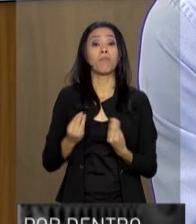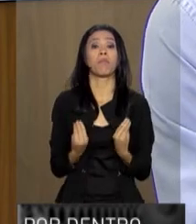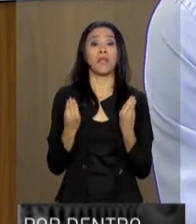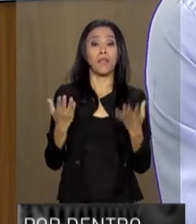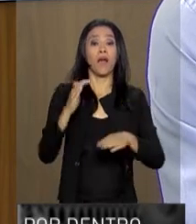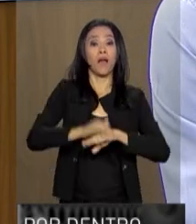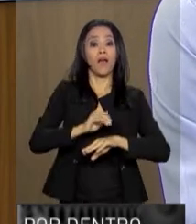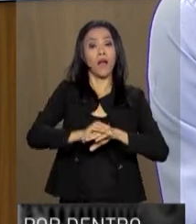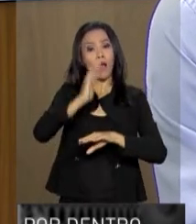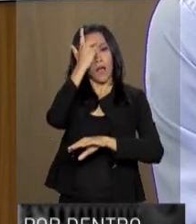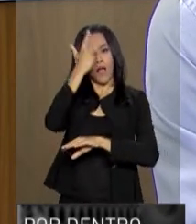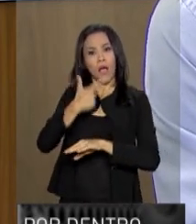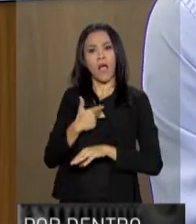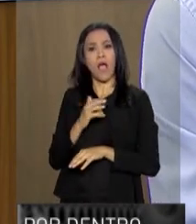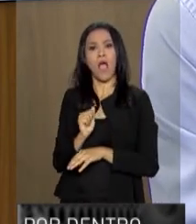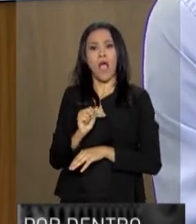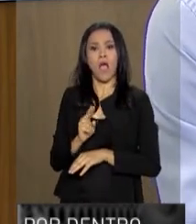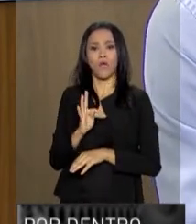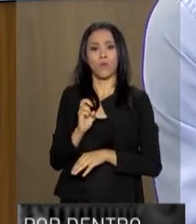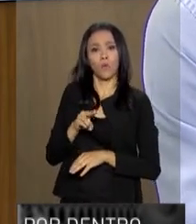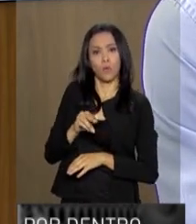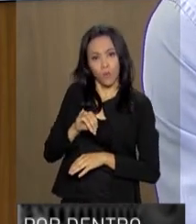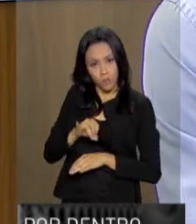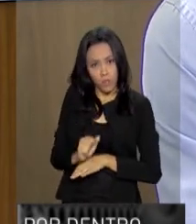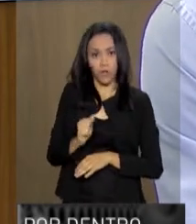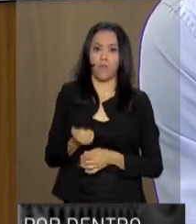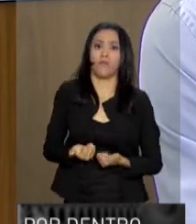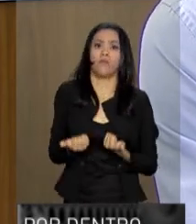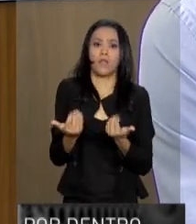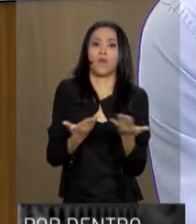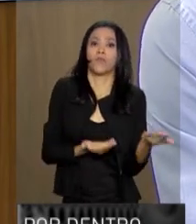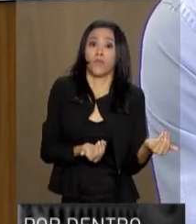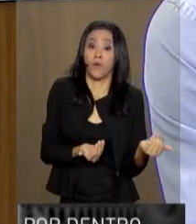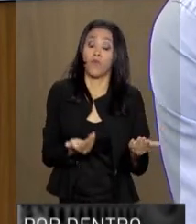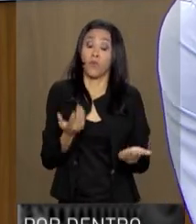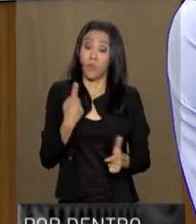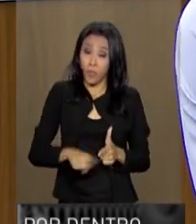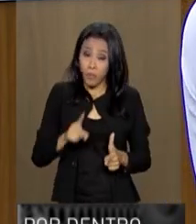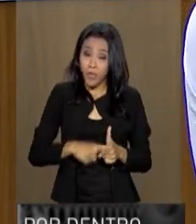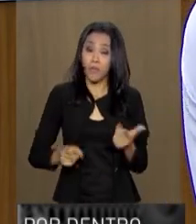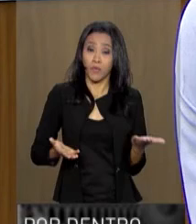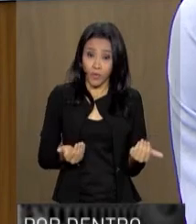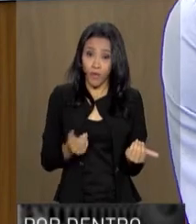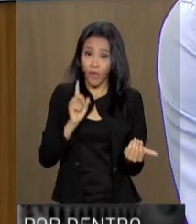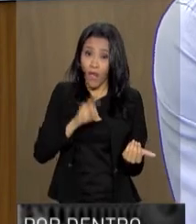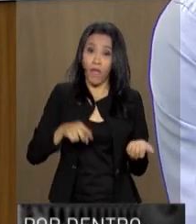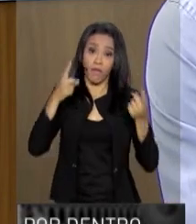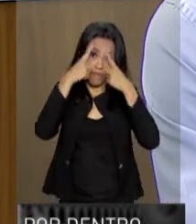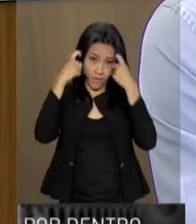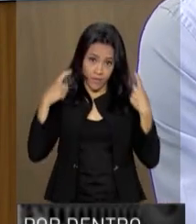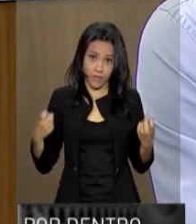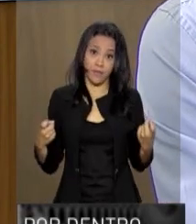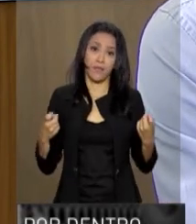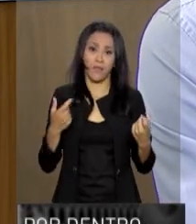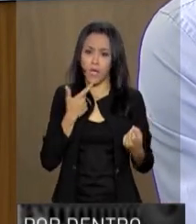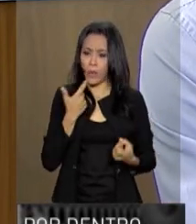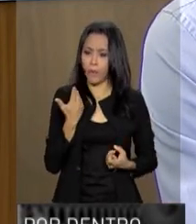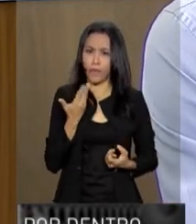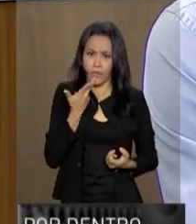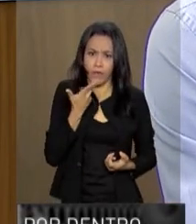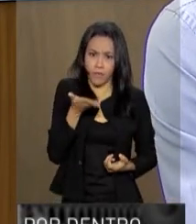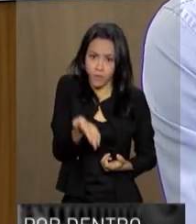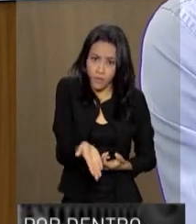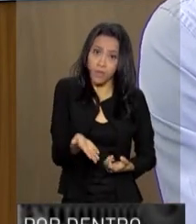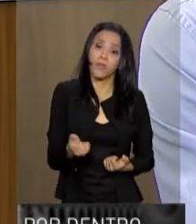grande problema hoje na juventude brasileira é a violência nós estamos agora pouco que